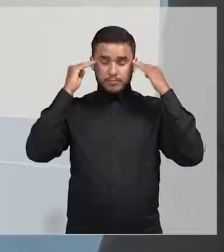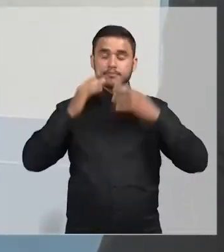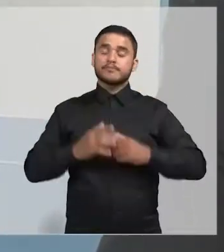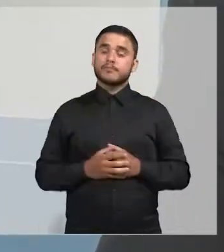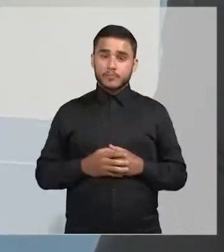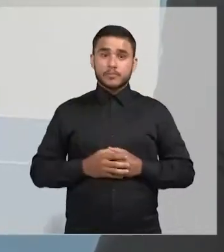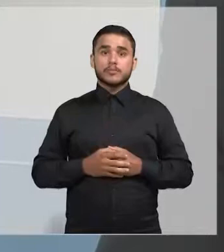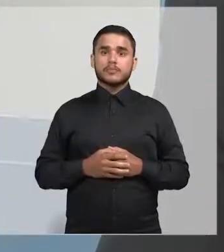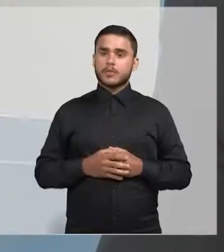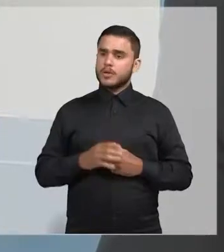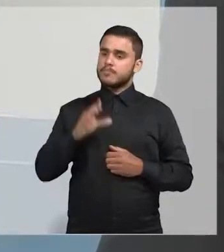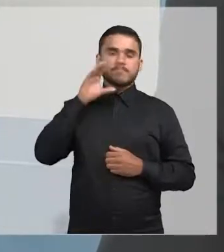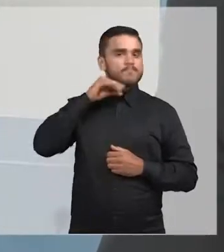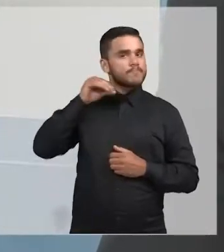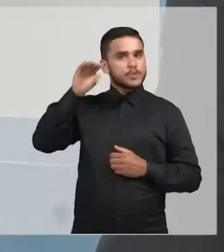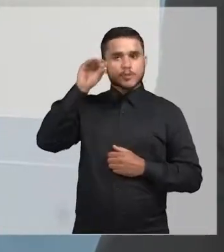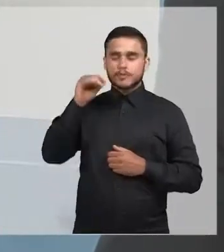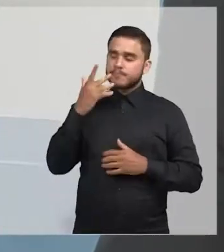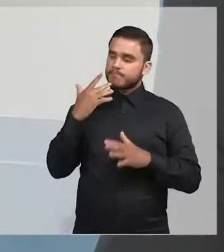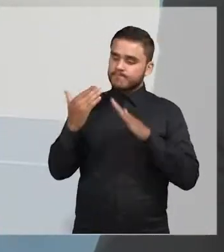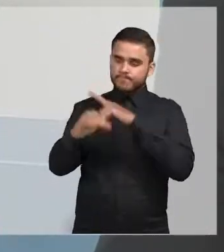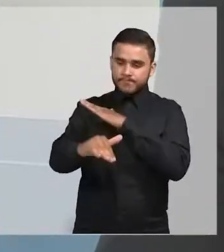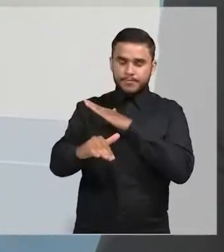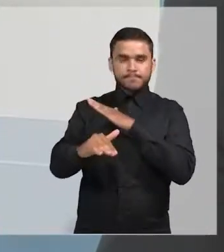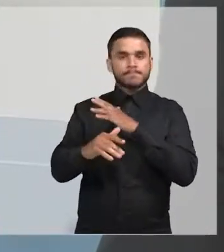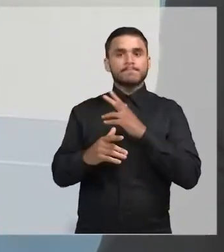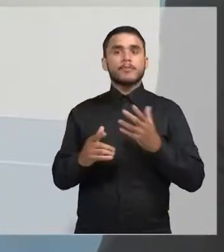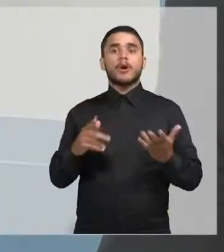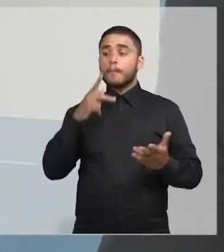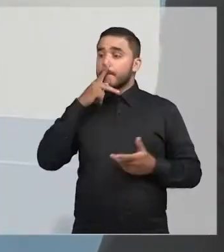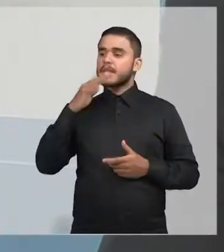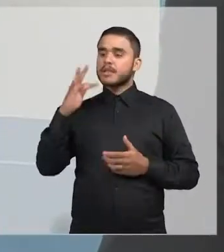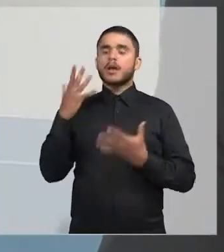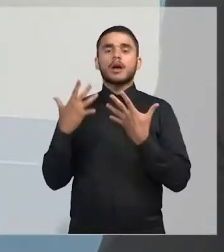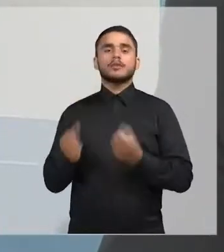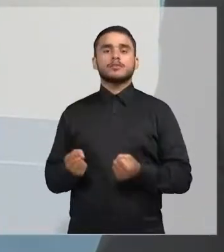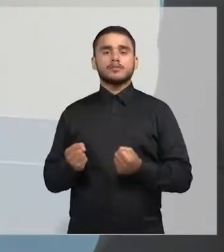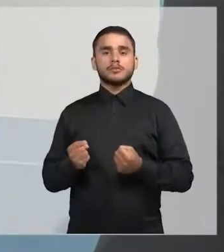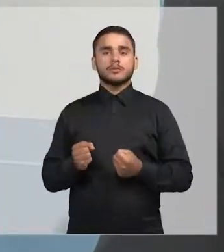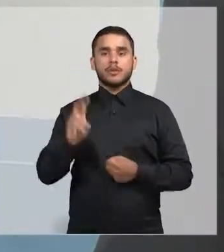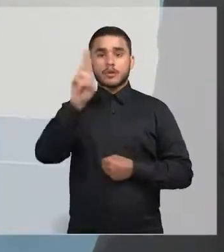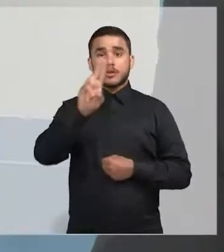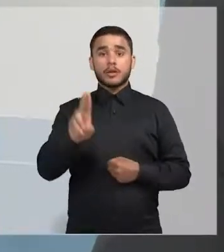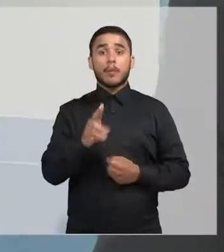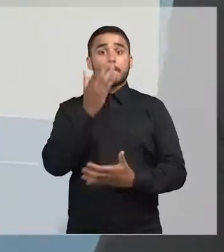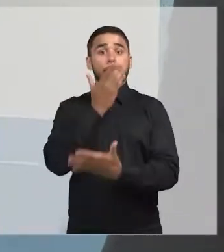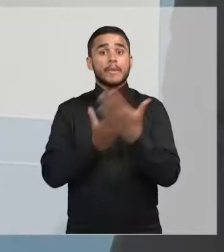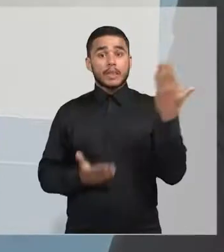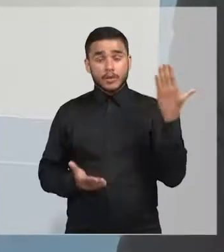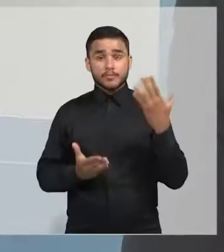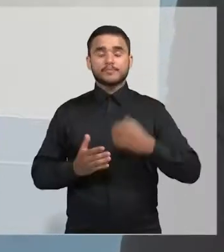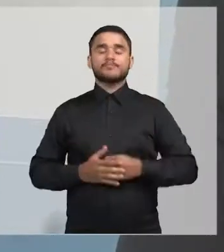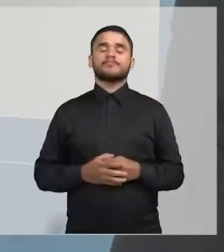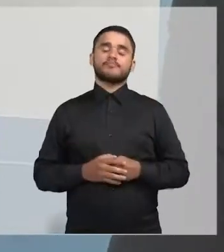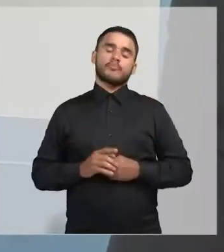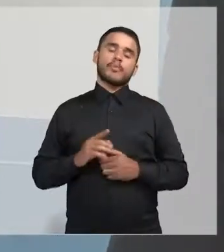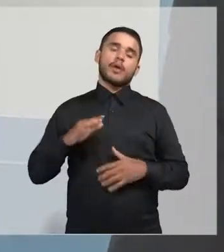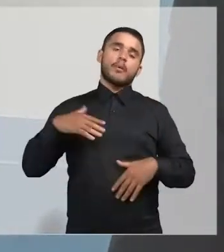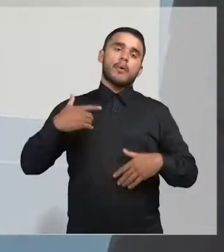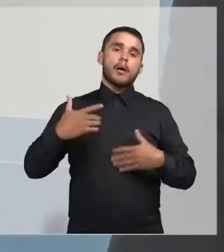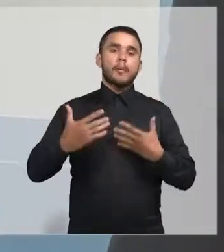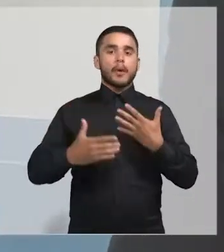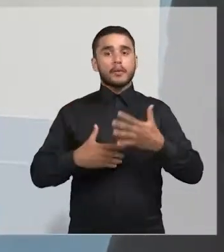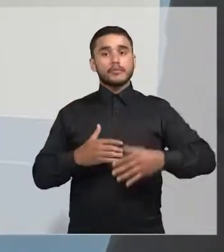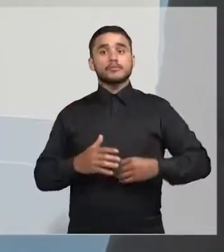o Ciro para atender o PT. Nessa eleição, Tasso Gereissati rodou. Depois daí,